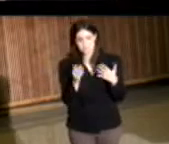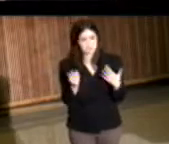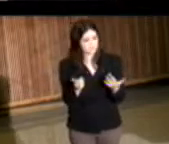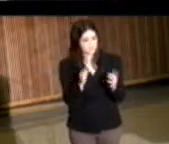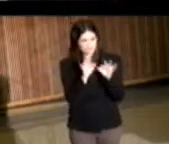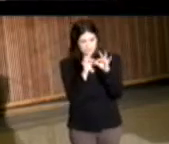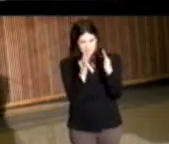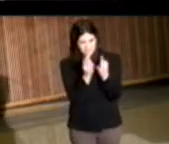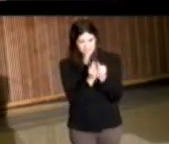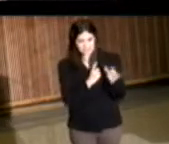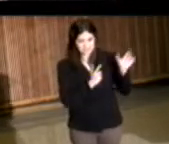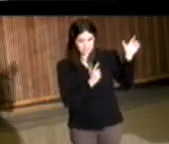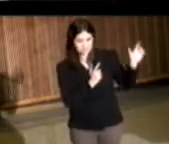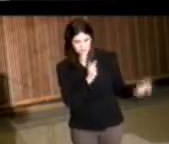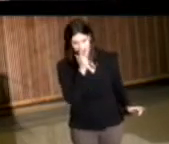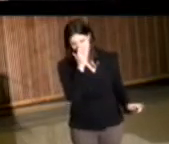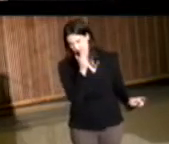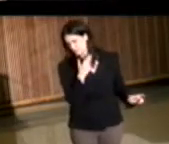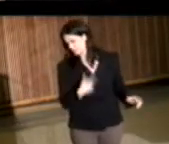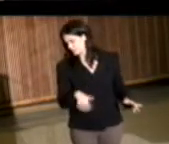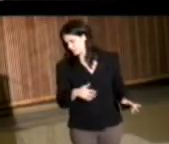A pedra no teu sapato?